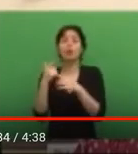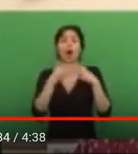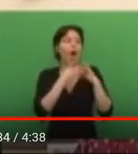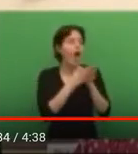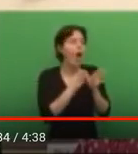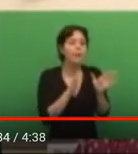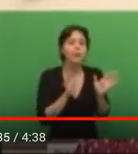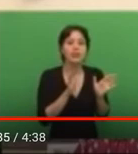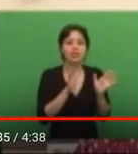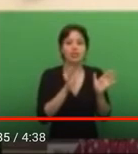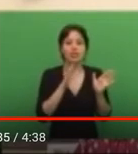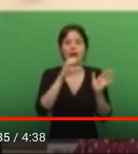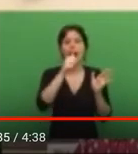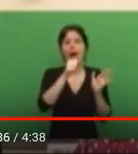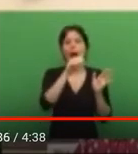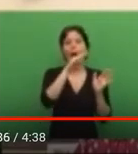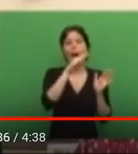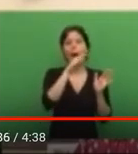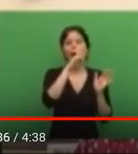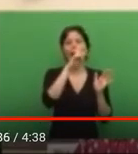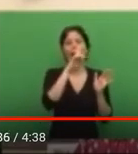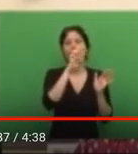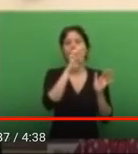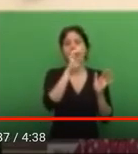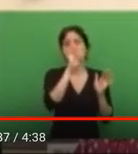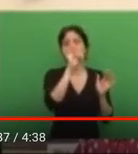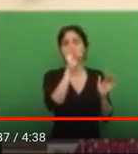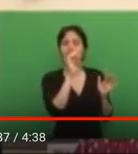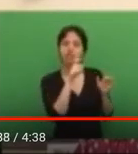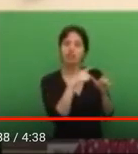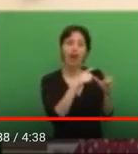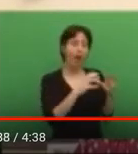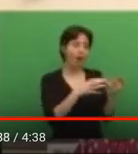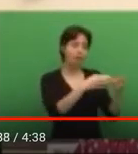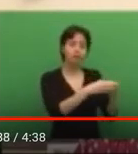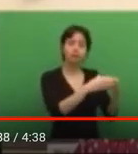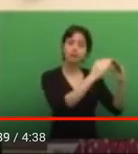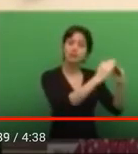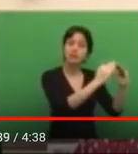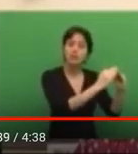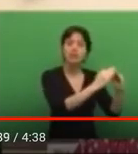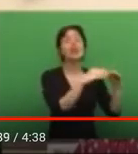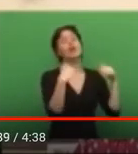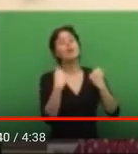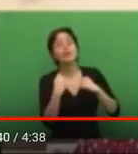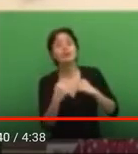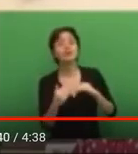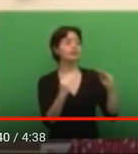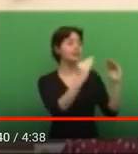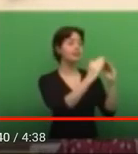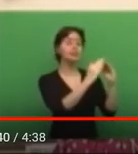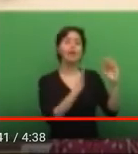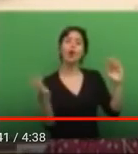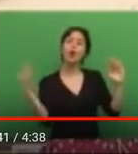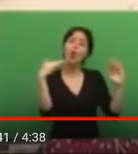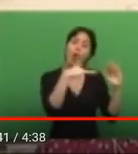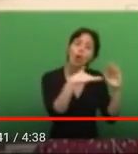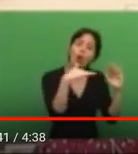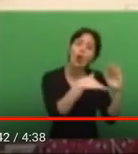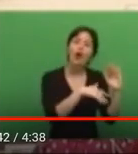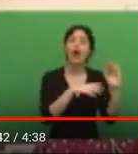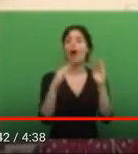do centro de referência da ABRAT, condição de, não é a intenção da gente, aumentar isso. Então, o que a gente queria, justamente, ter um